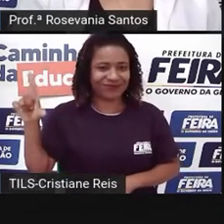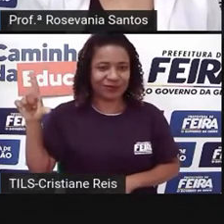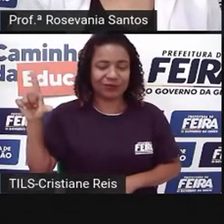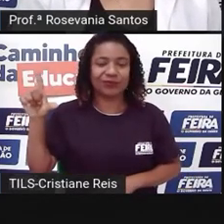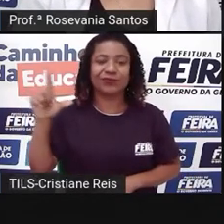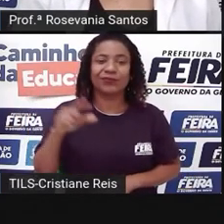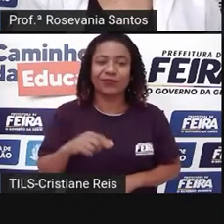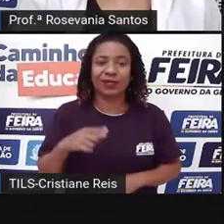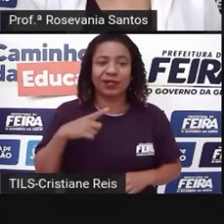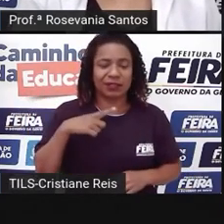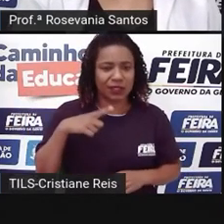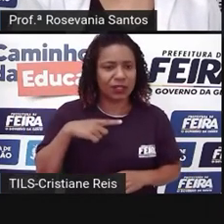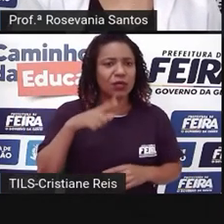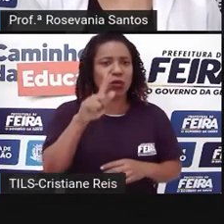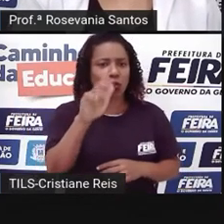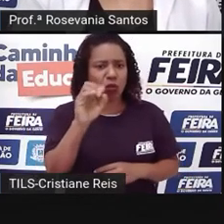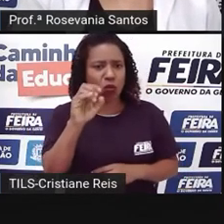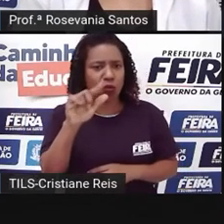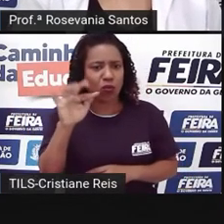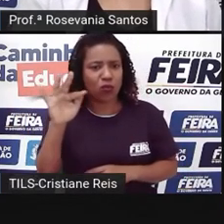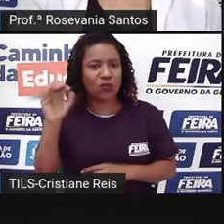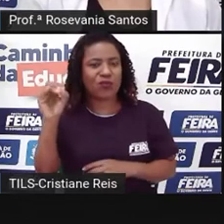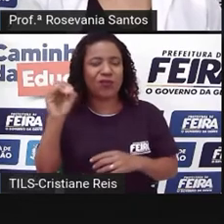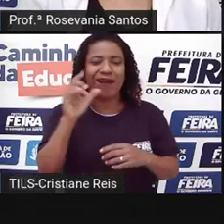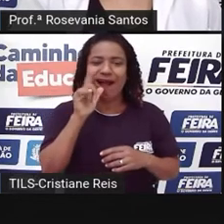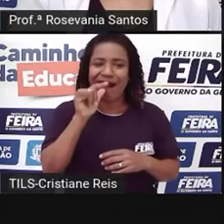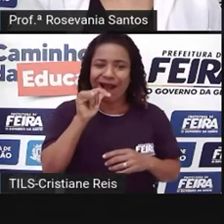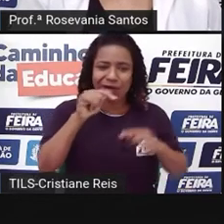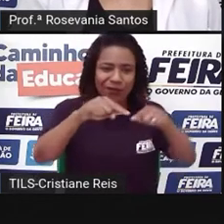série, né, de golfos, de lagos, de tudo. Então,